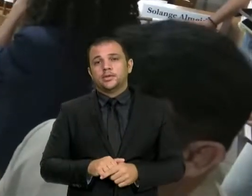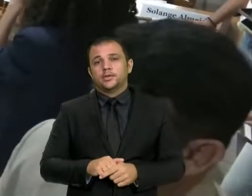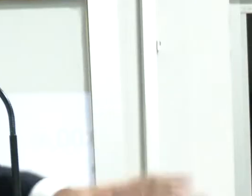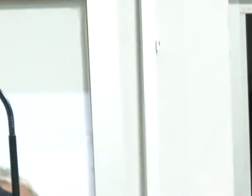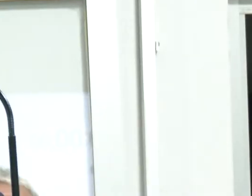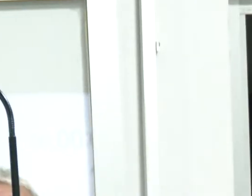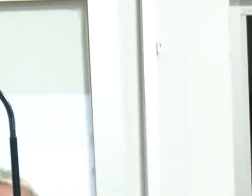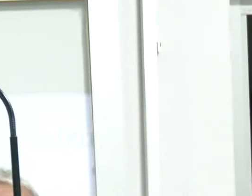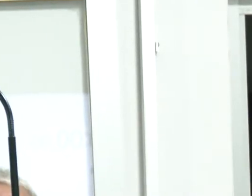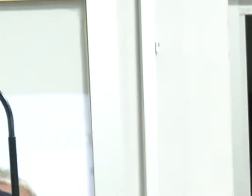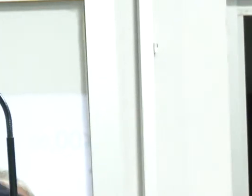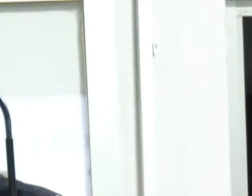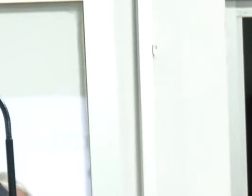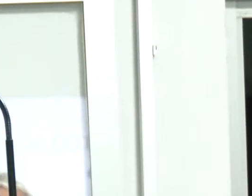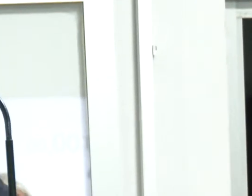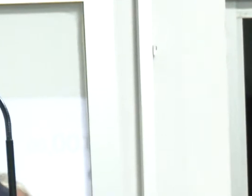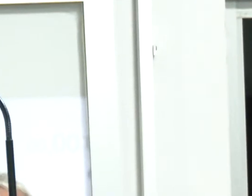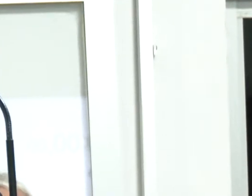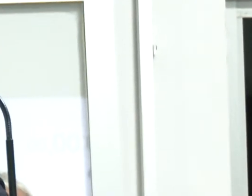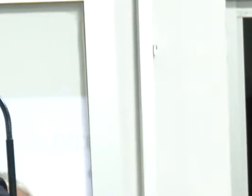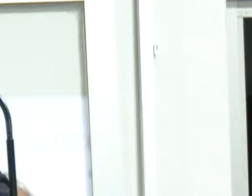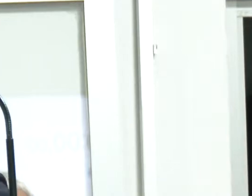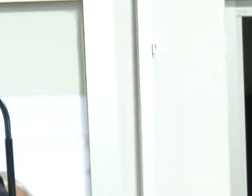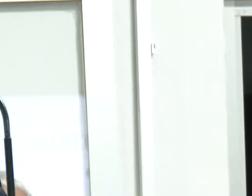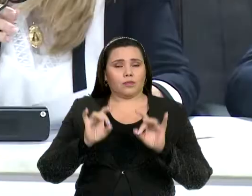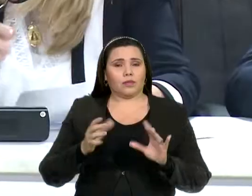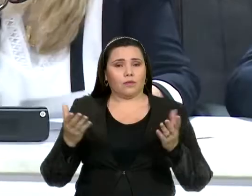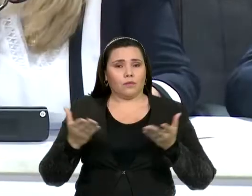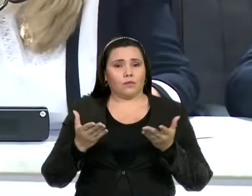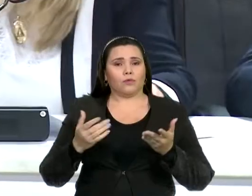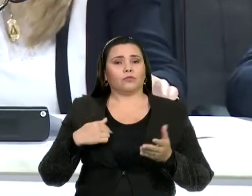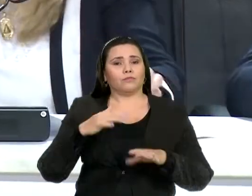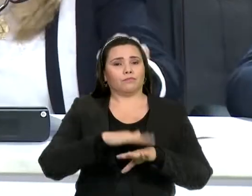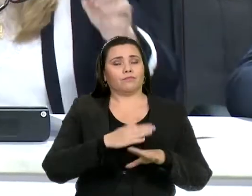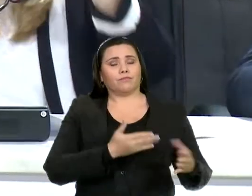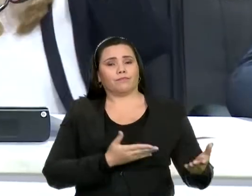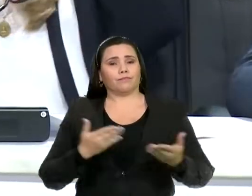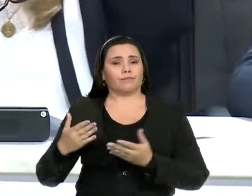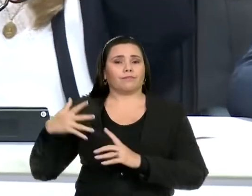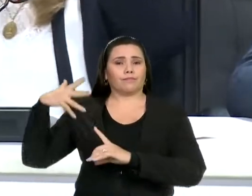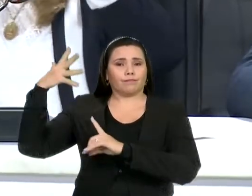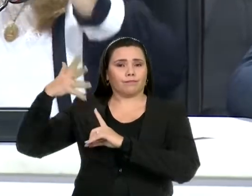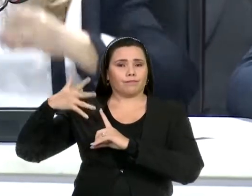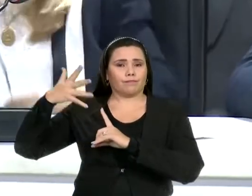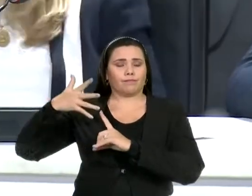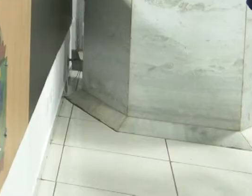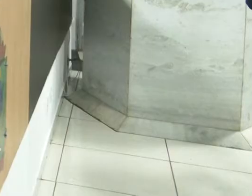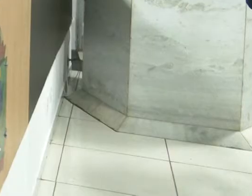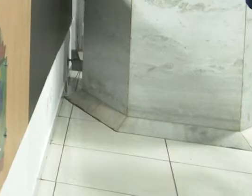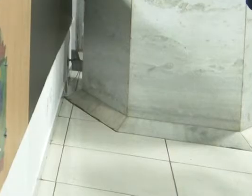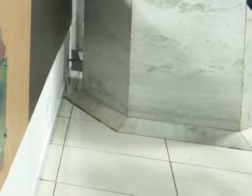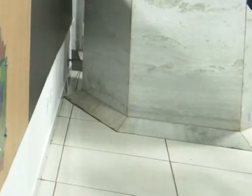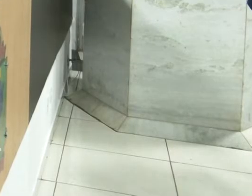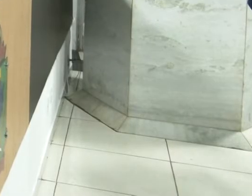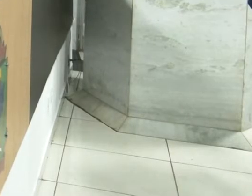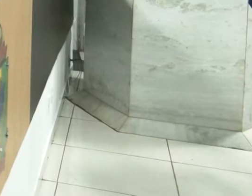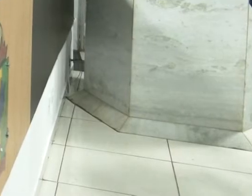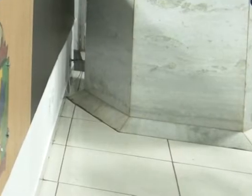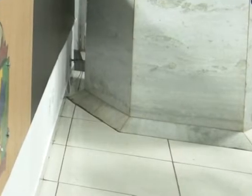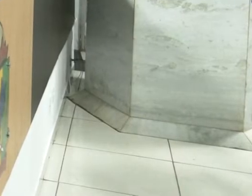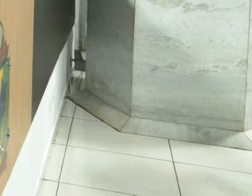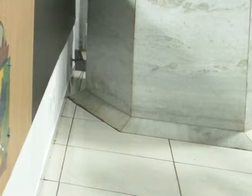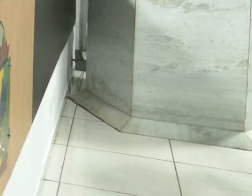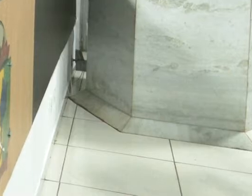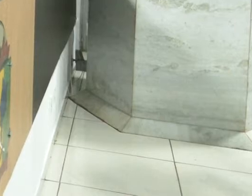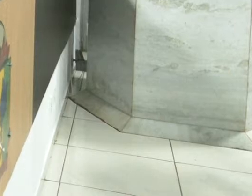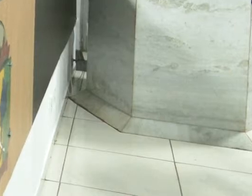Neto, que solicitou a entrega da medalha Manuel Beckmann ao ex-deputado professor Marco Aurélio. A proposta foi aprovada